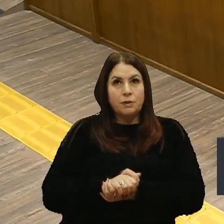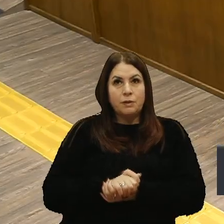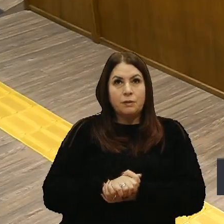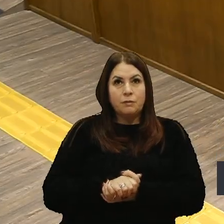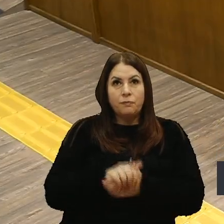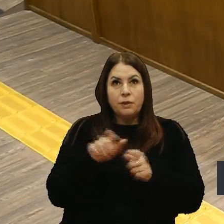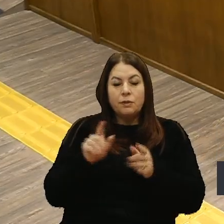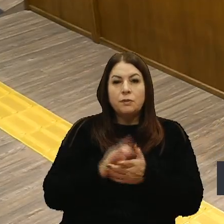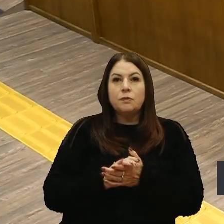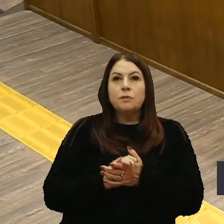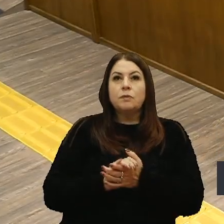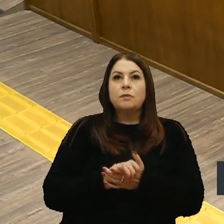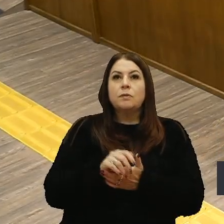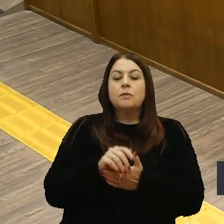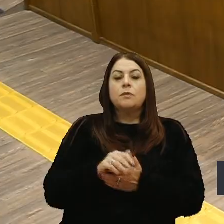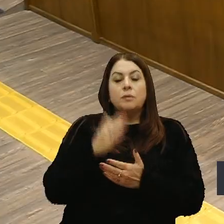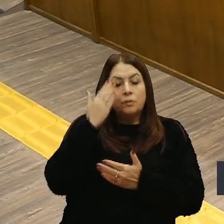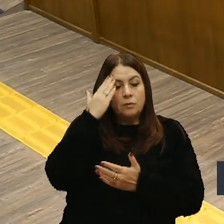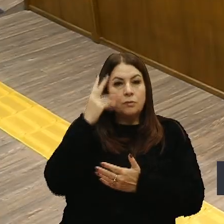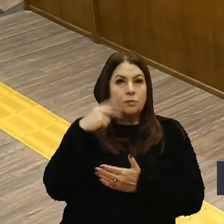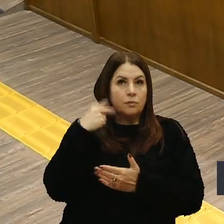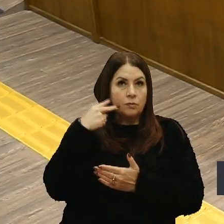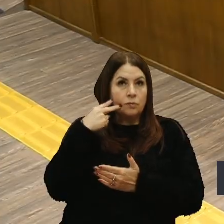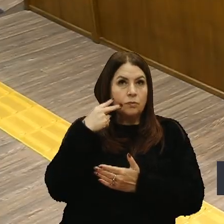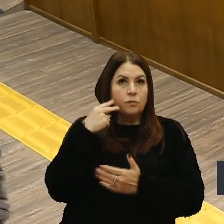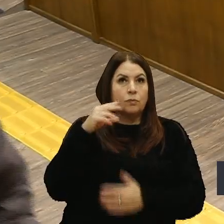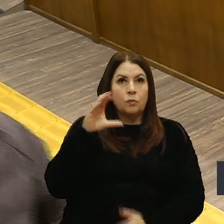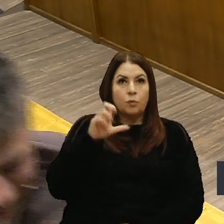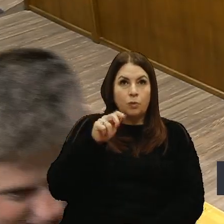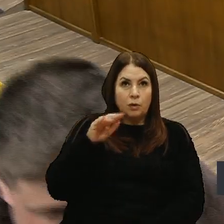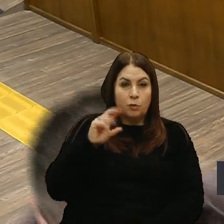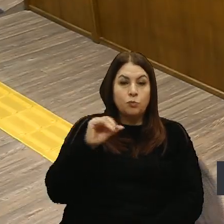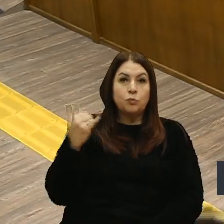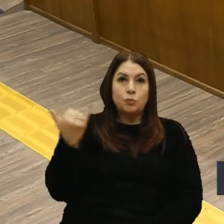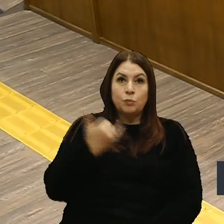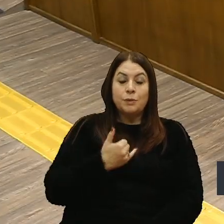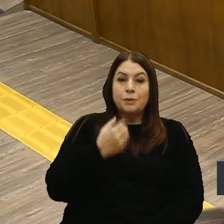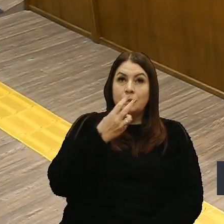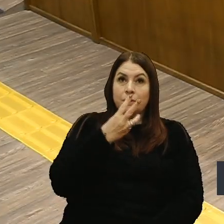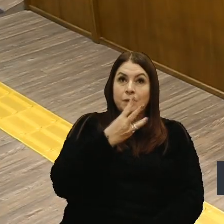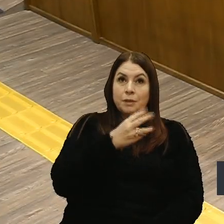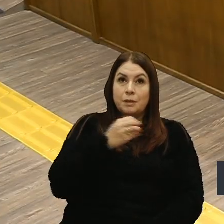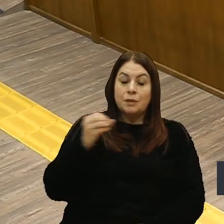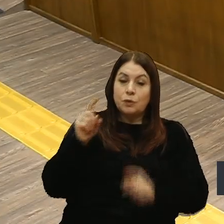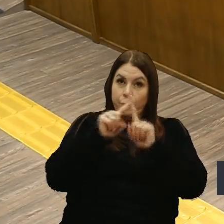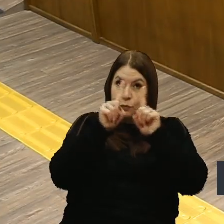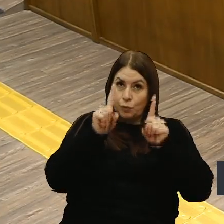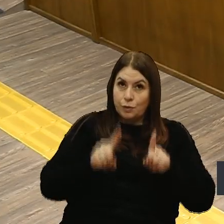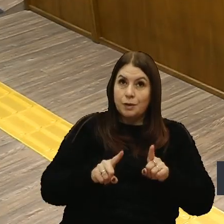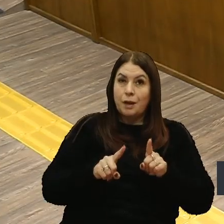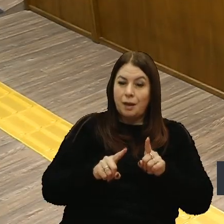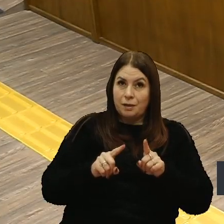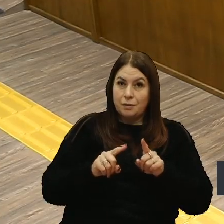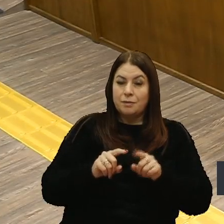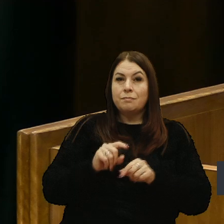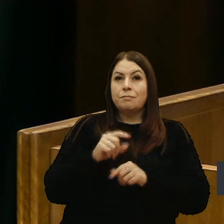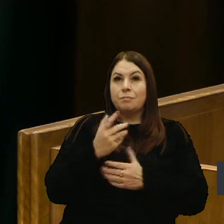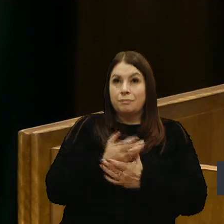Obrigado, vereador. Ontem o senhor Cláudio me passou que são cerca de 300 funcionários nas duas plantas,